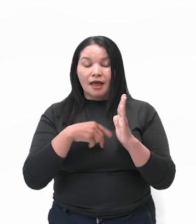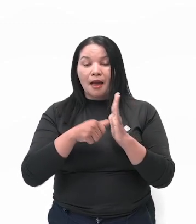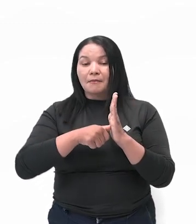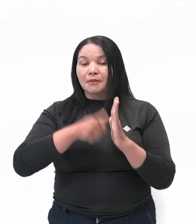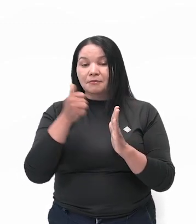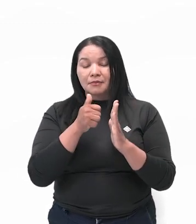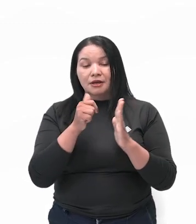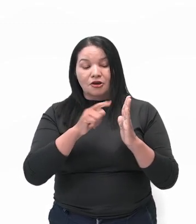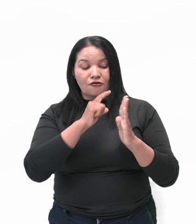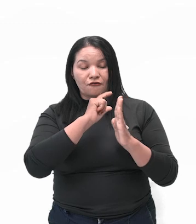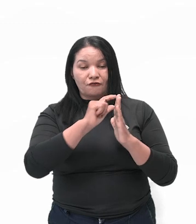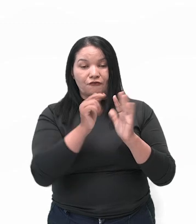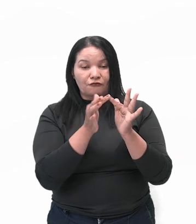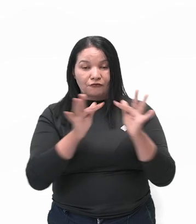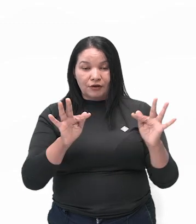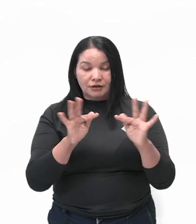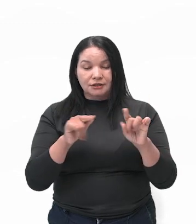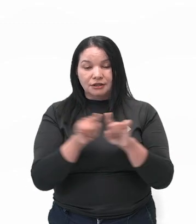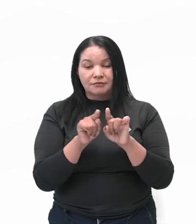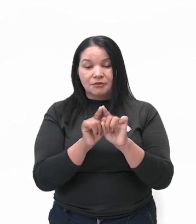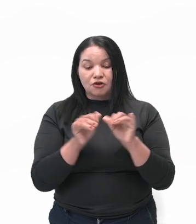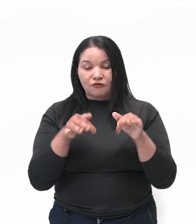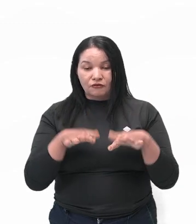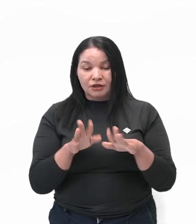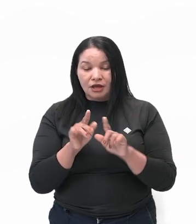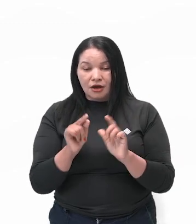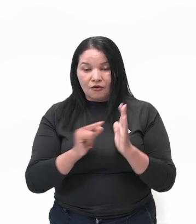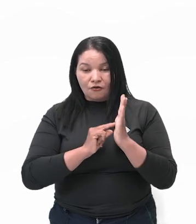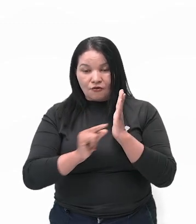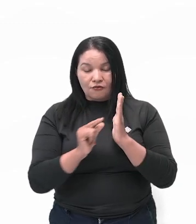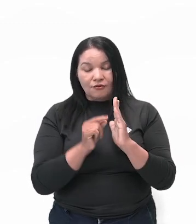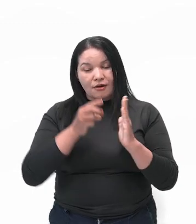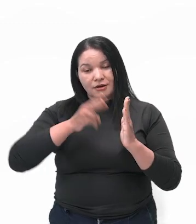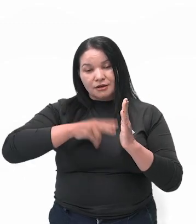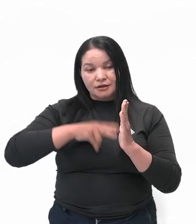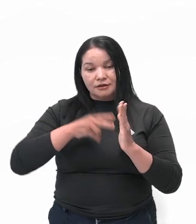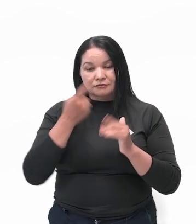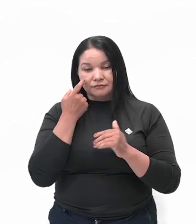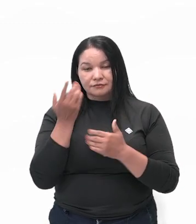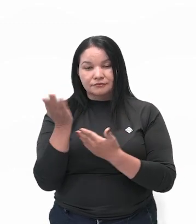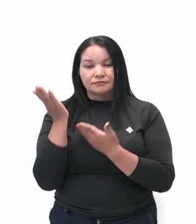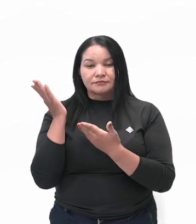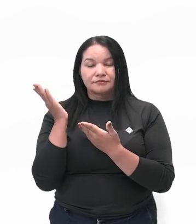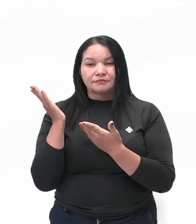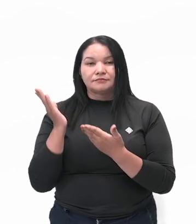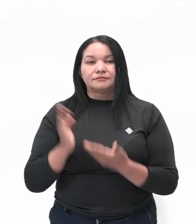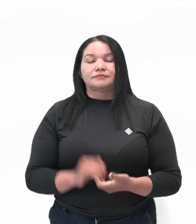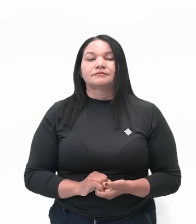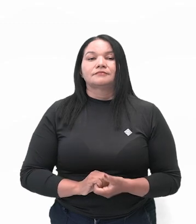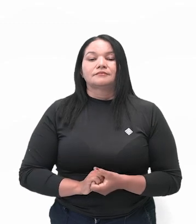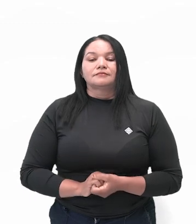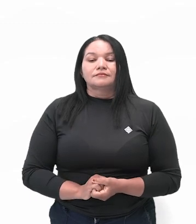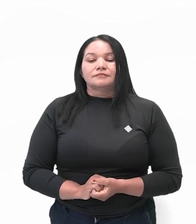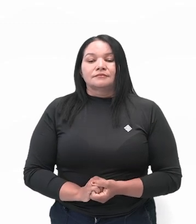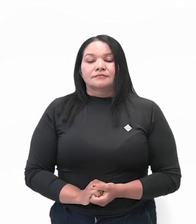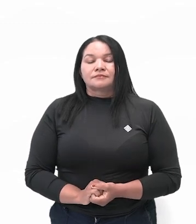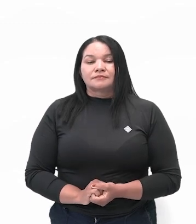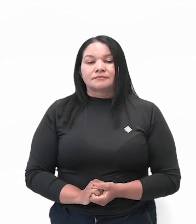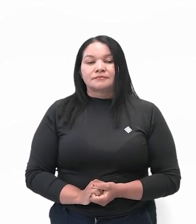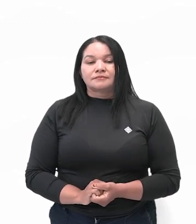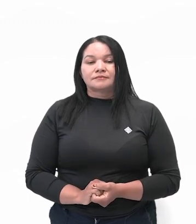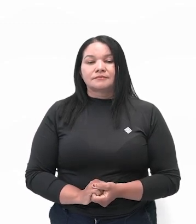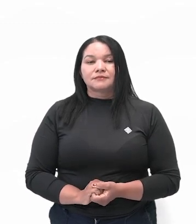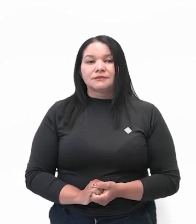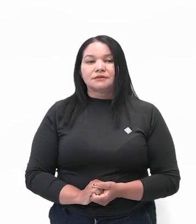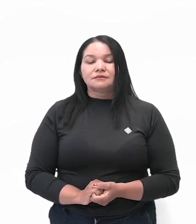as últimas. Deforestation in the Amazon is accelerating due to